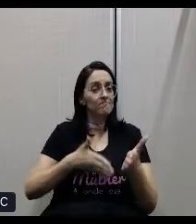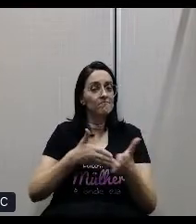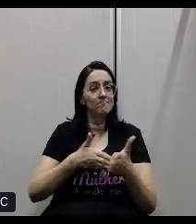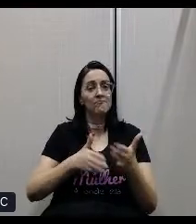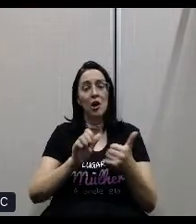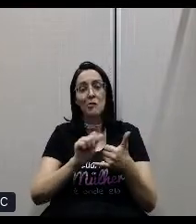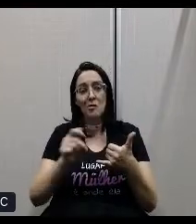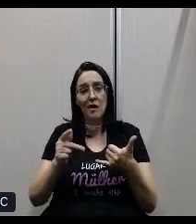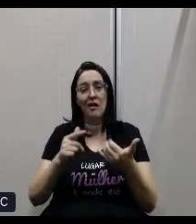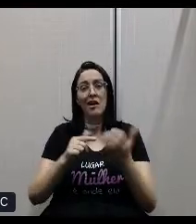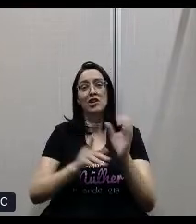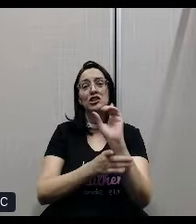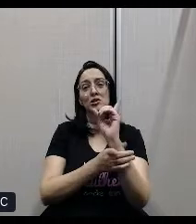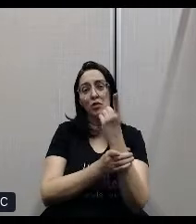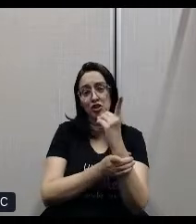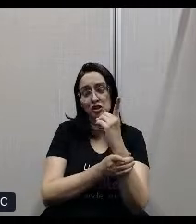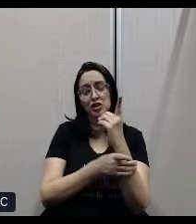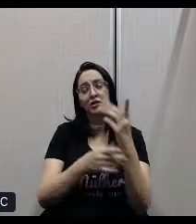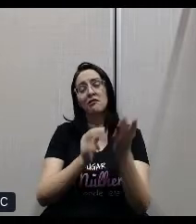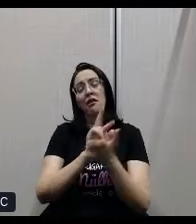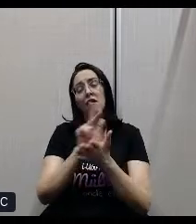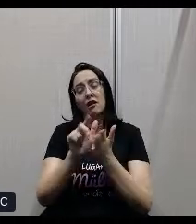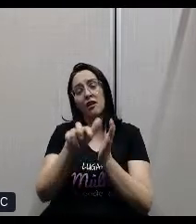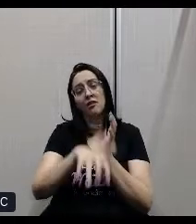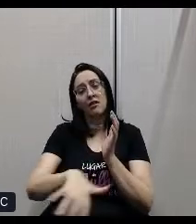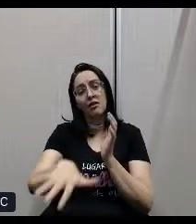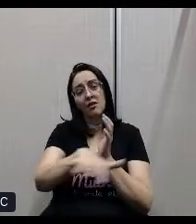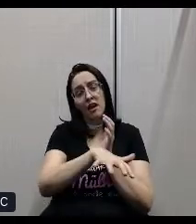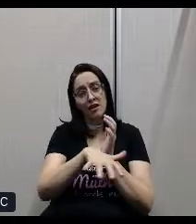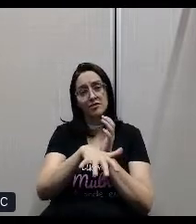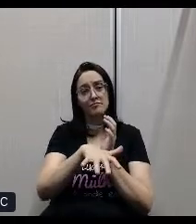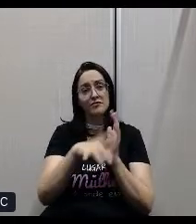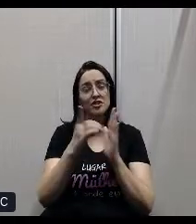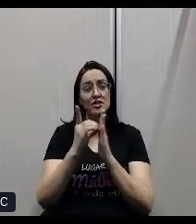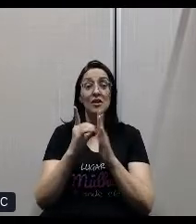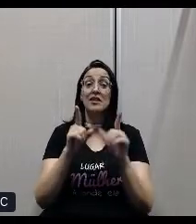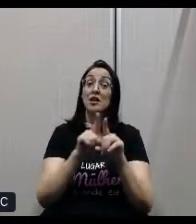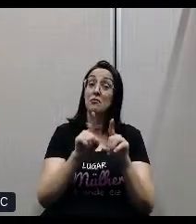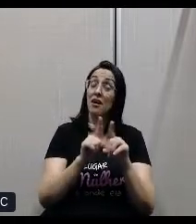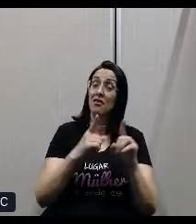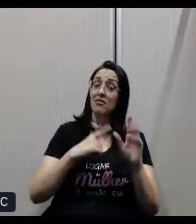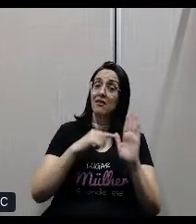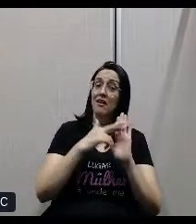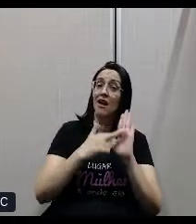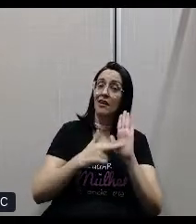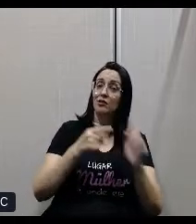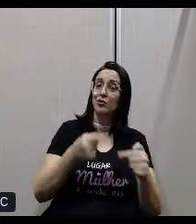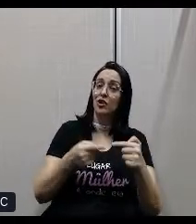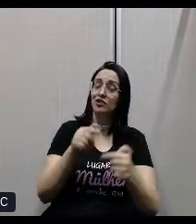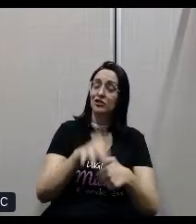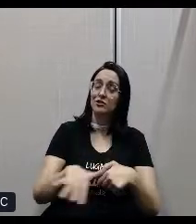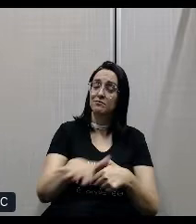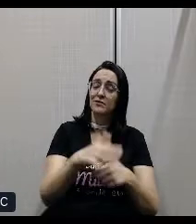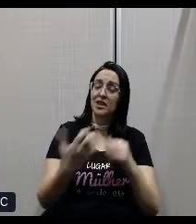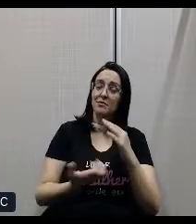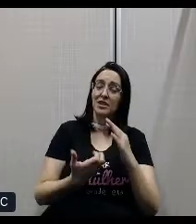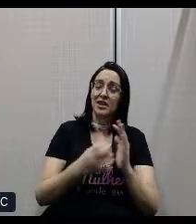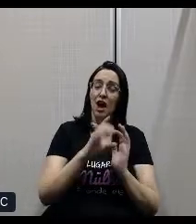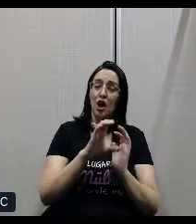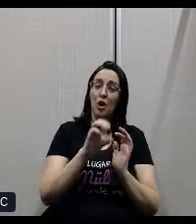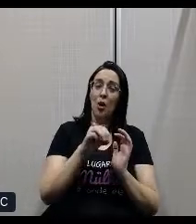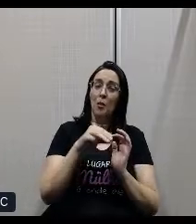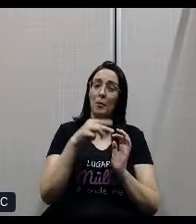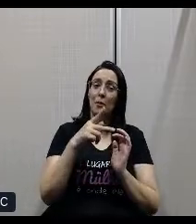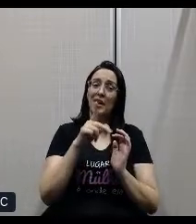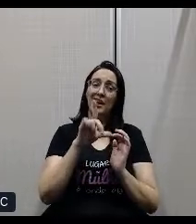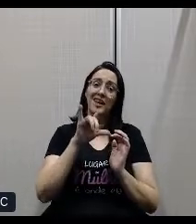no meio digital, e também em questão de compliance, né? A empresa ela quer responder a algum nível de compliance